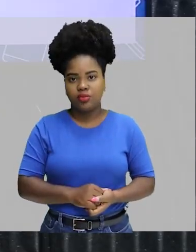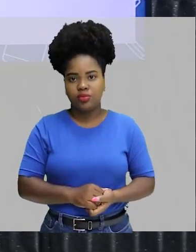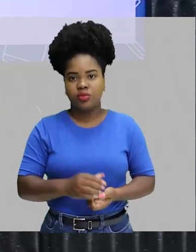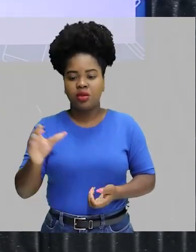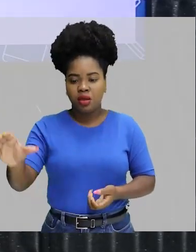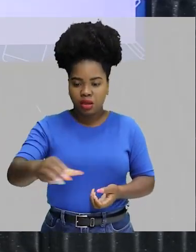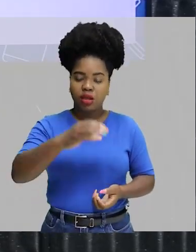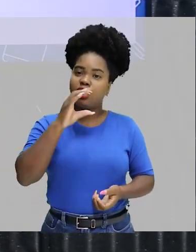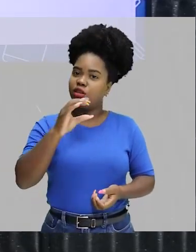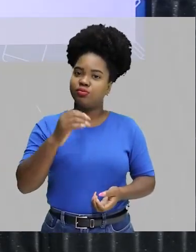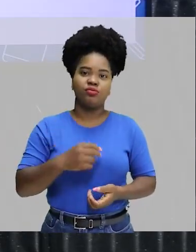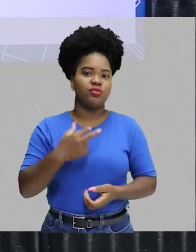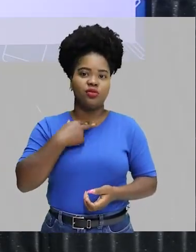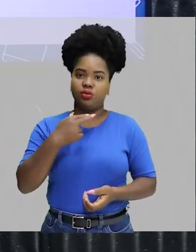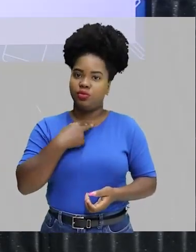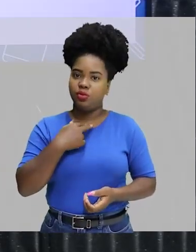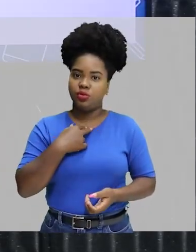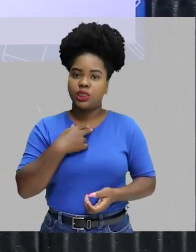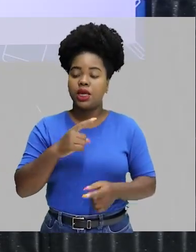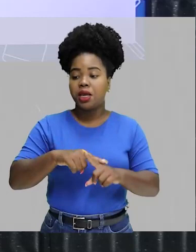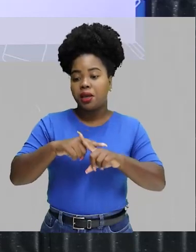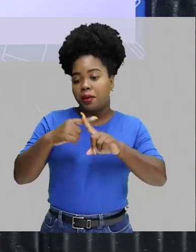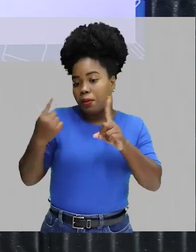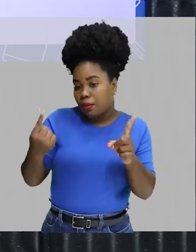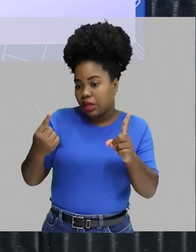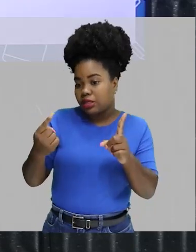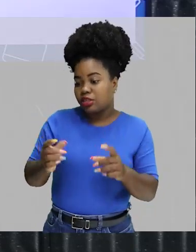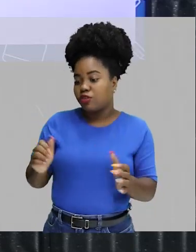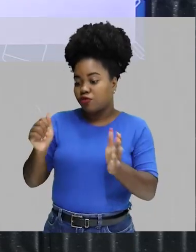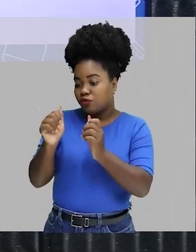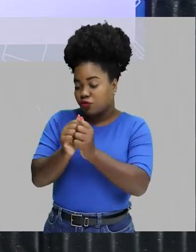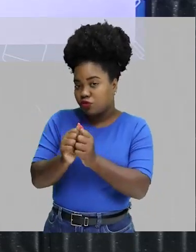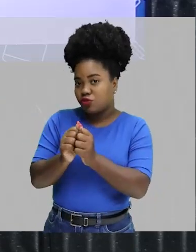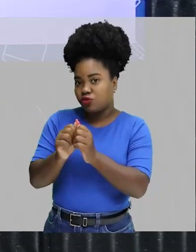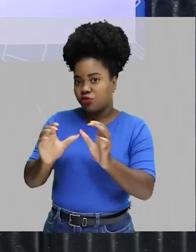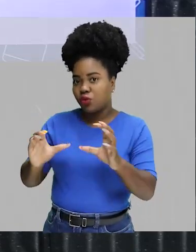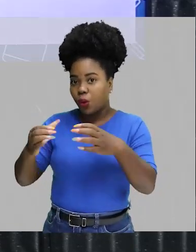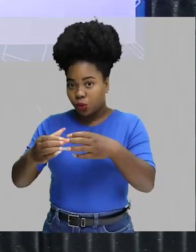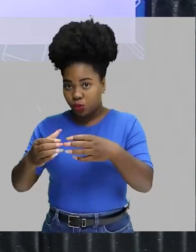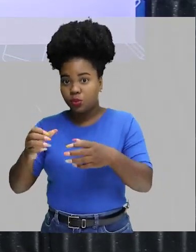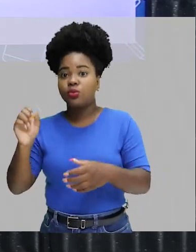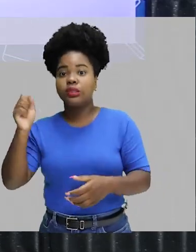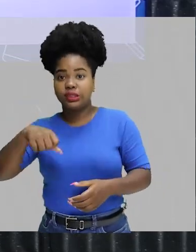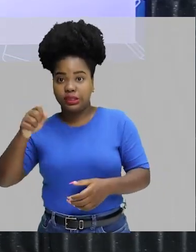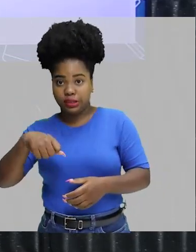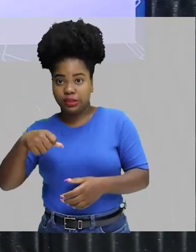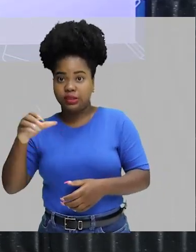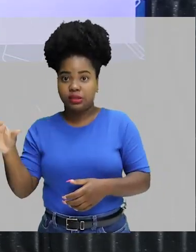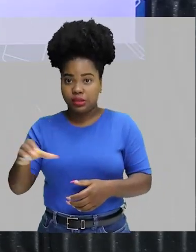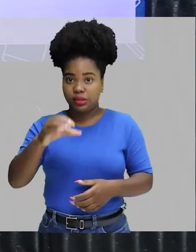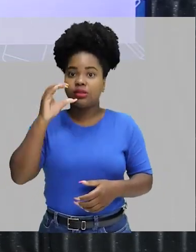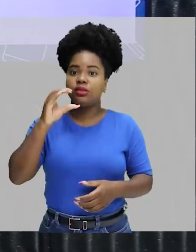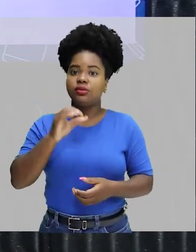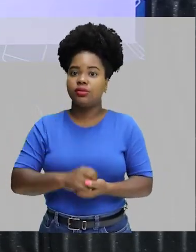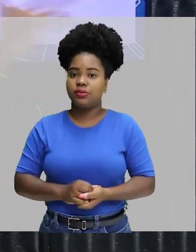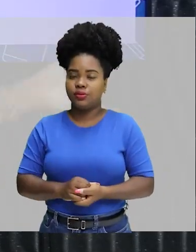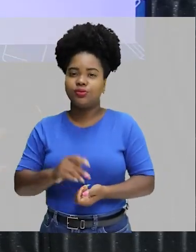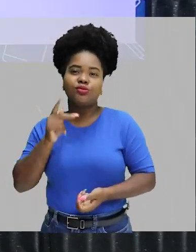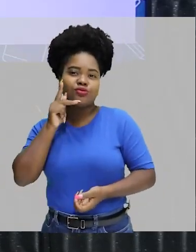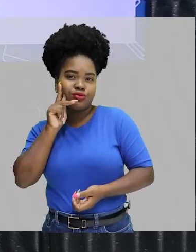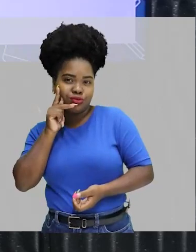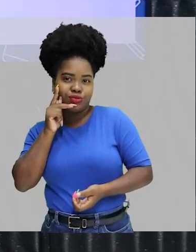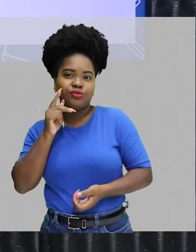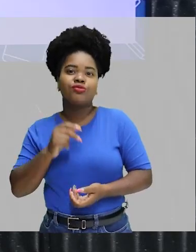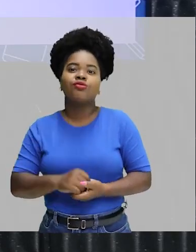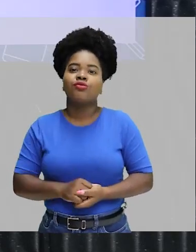Eu vou começar a tomar bebida alcoólica, porque a turma que eu ando se embriaga, então é legal se embriagar. Isso aí Maria vai com